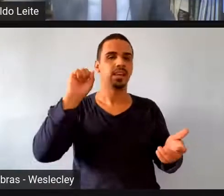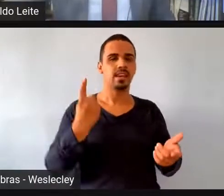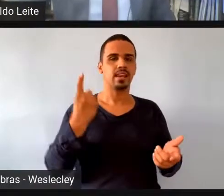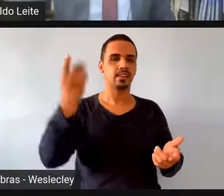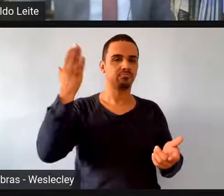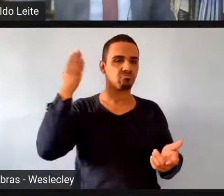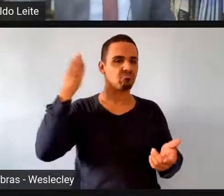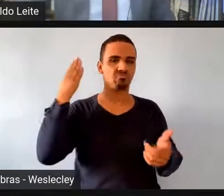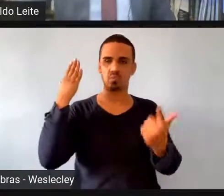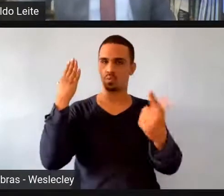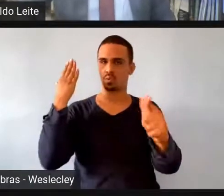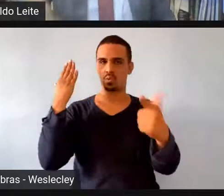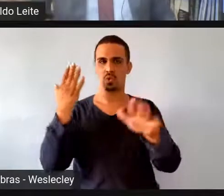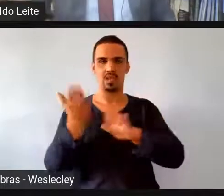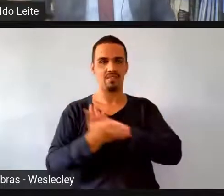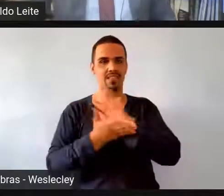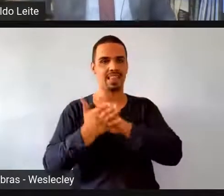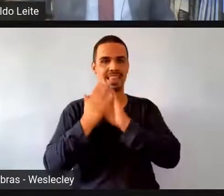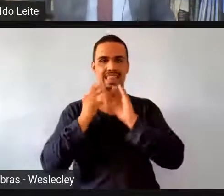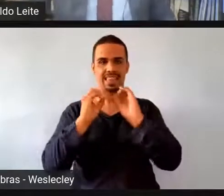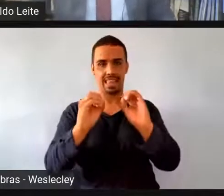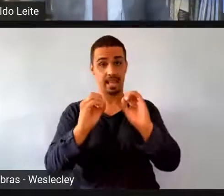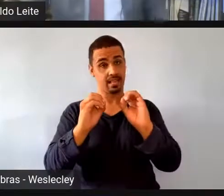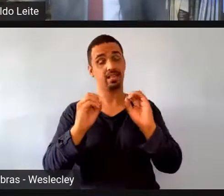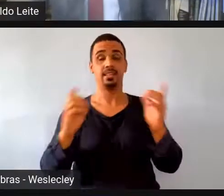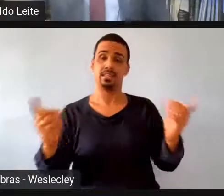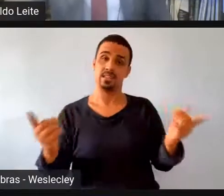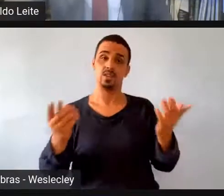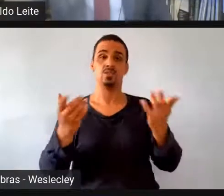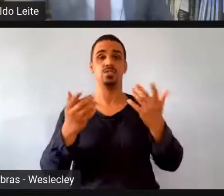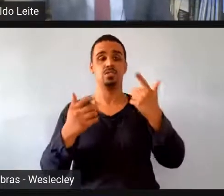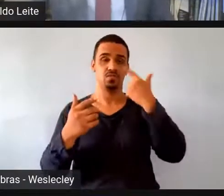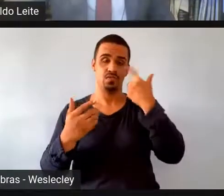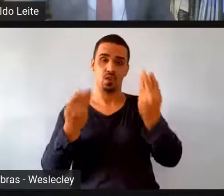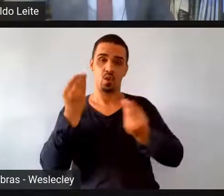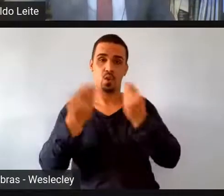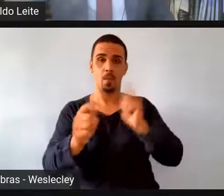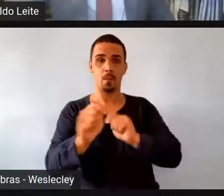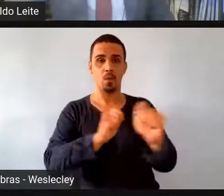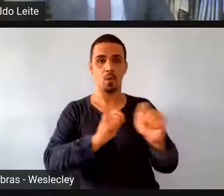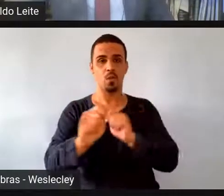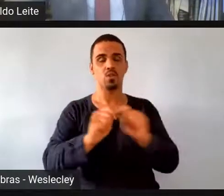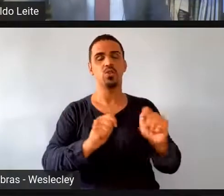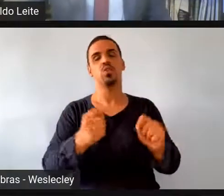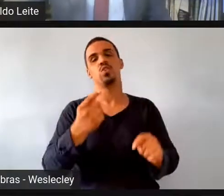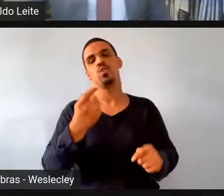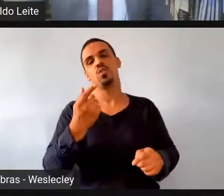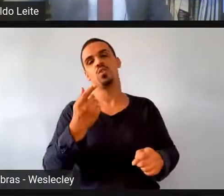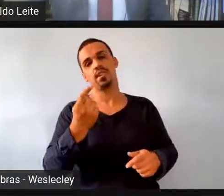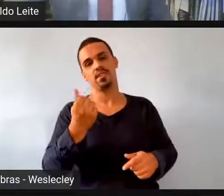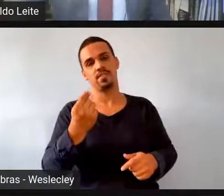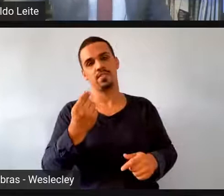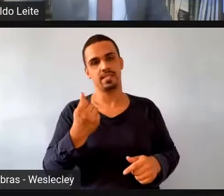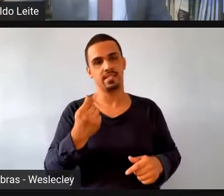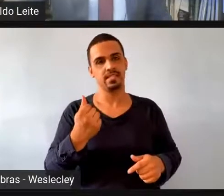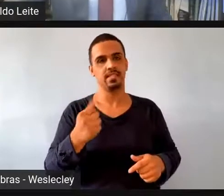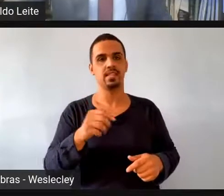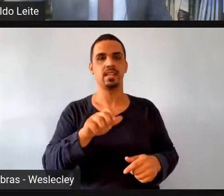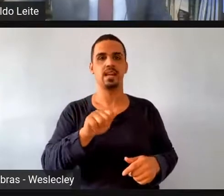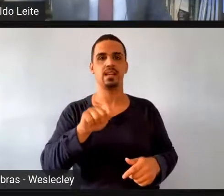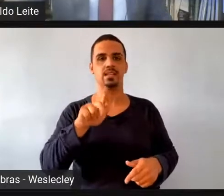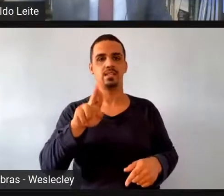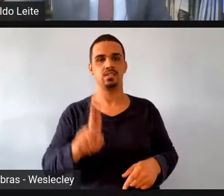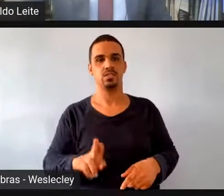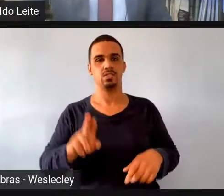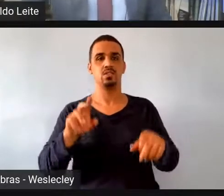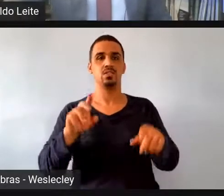razoável, nós descambamos, então, para esse controle do poder financeiro sobre, se não o controle, mas